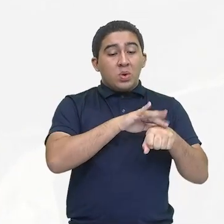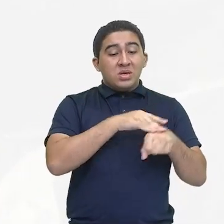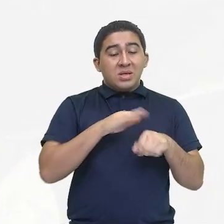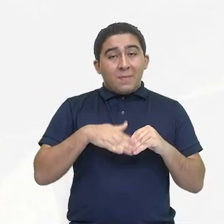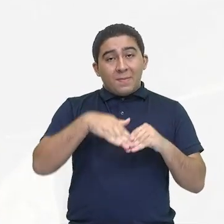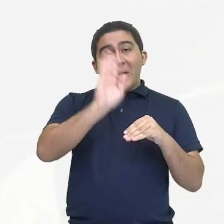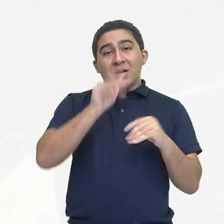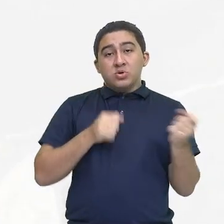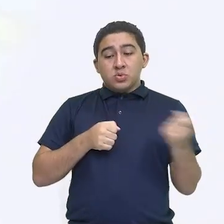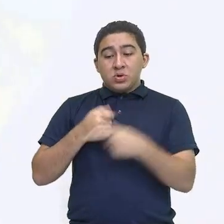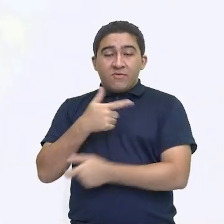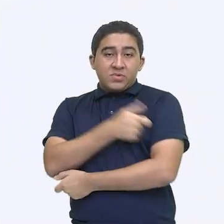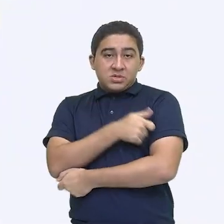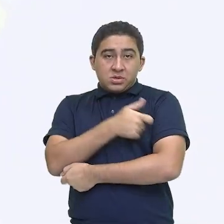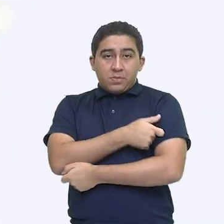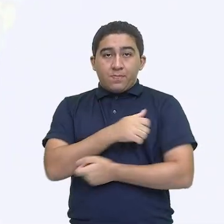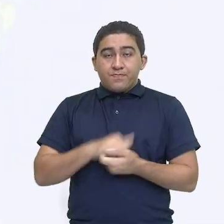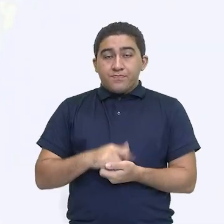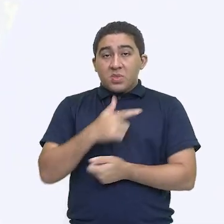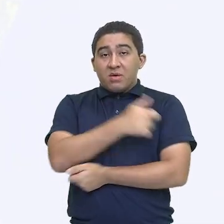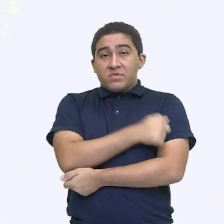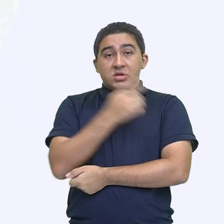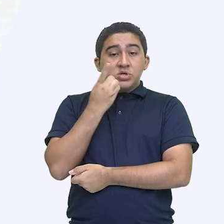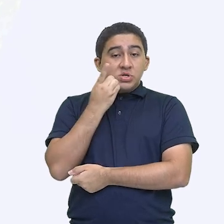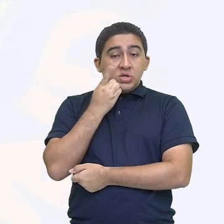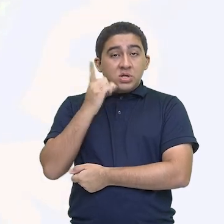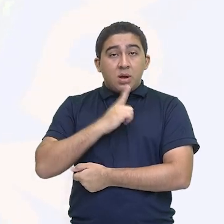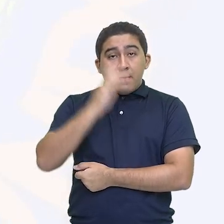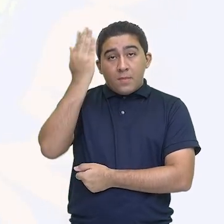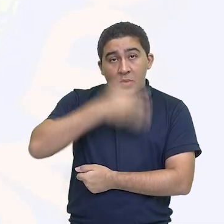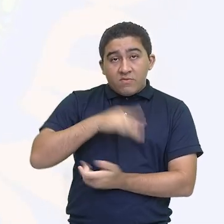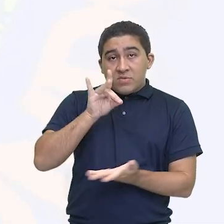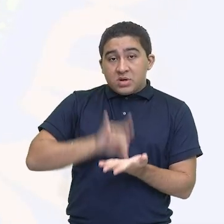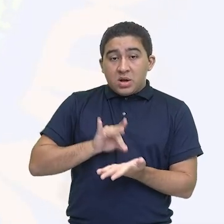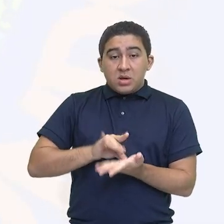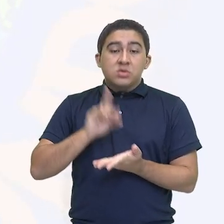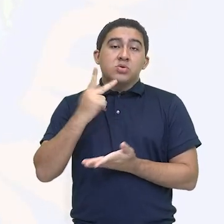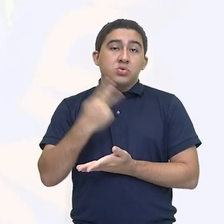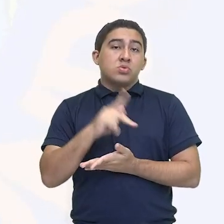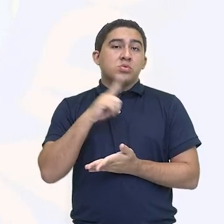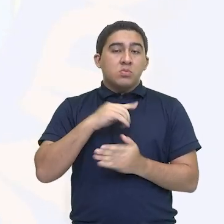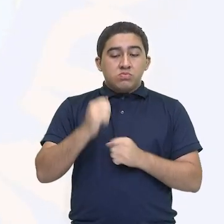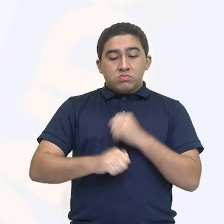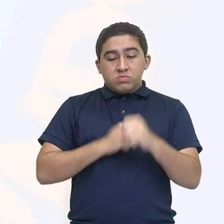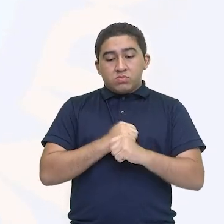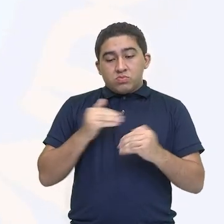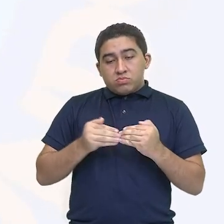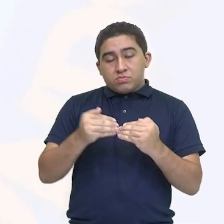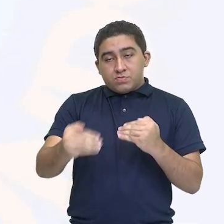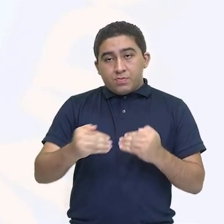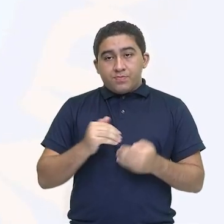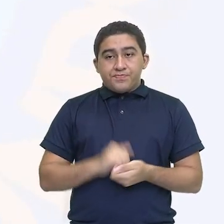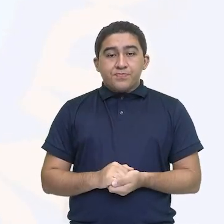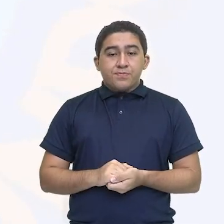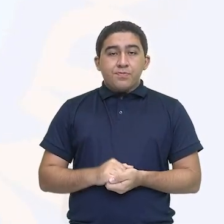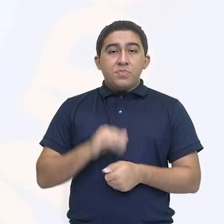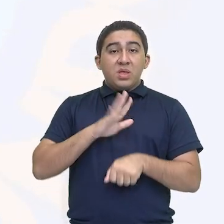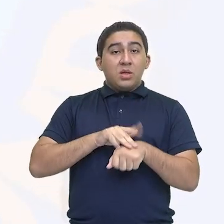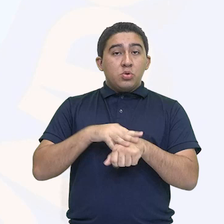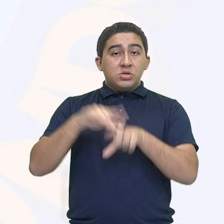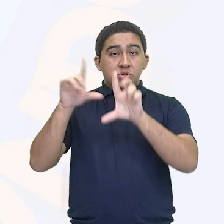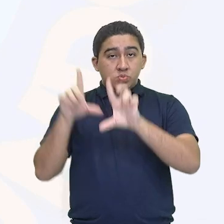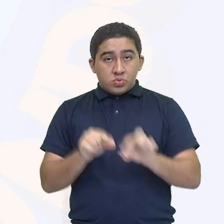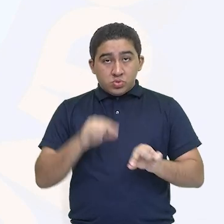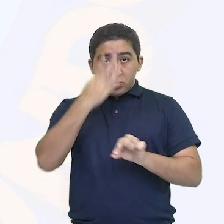vacina. A vacinação de rotina comprovou sua eficácia ao longo dos anos. A presença da varíola foi diminuindo